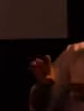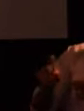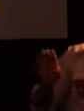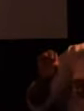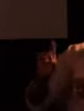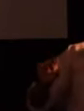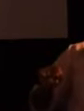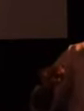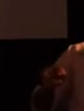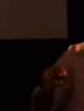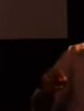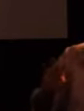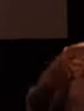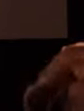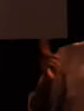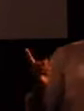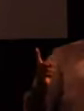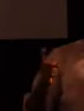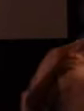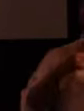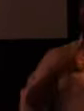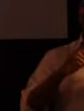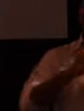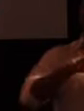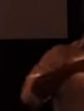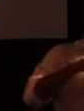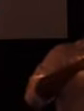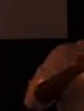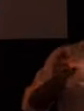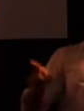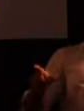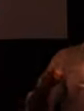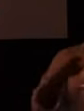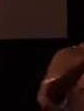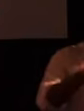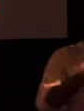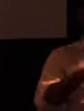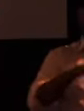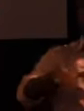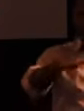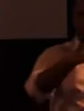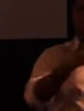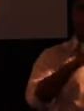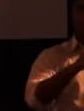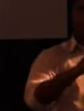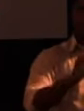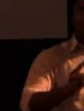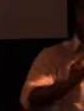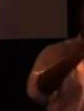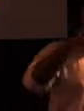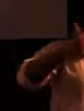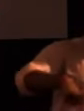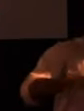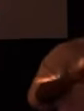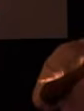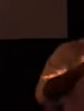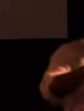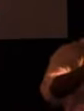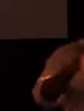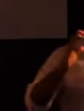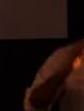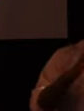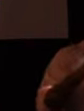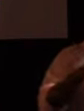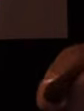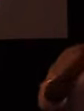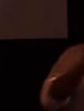sentido, né? É uma distorção do conceito. Então, nós trouxemos a reintrodução da aplicação do conceito aqui na LOUS e que